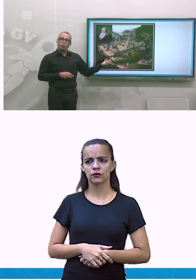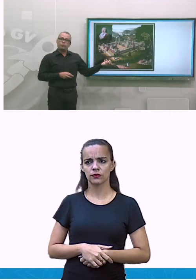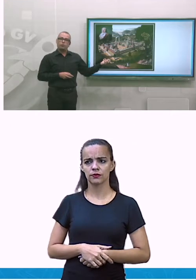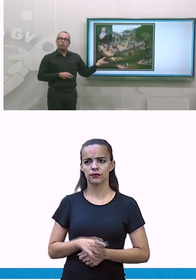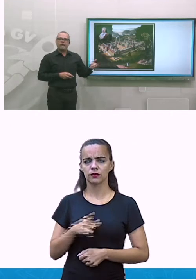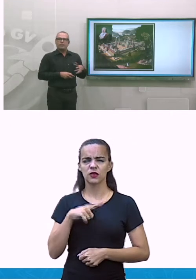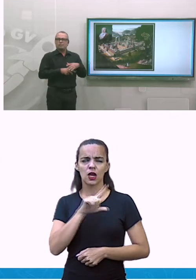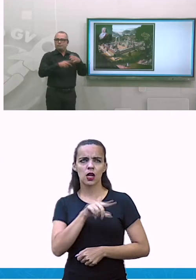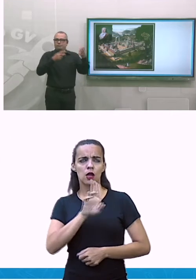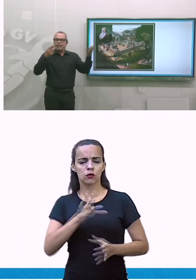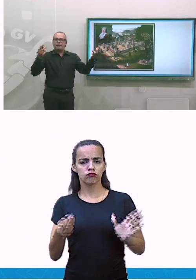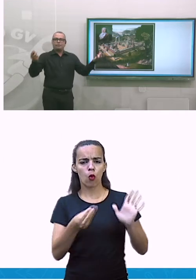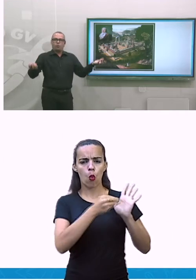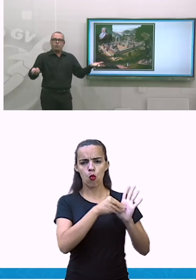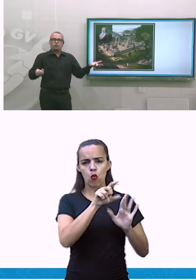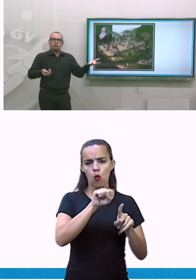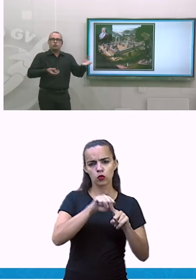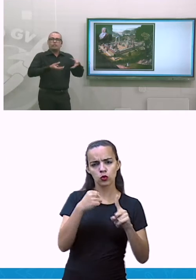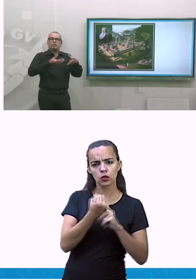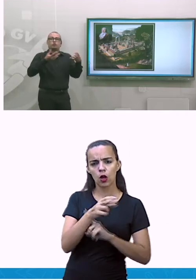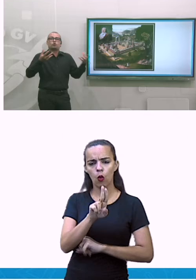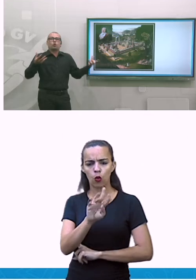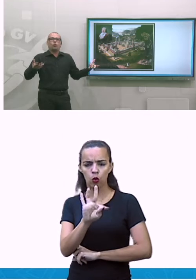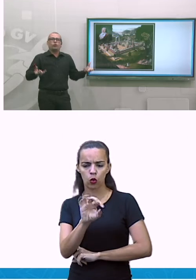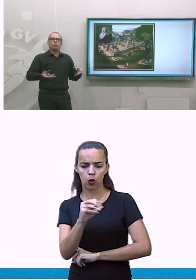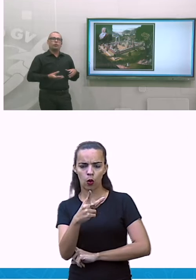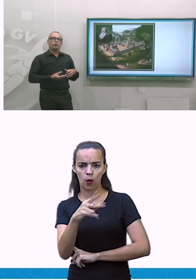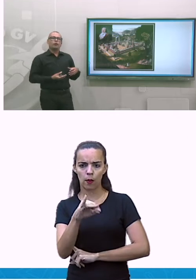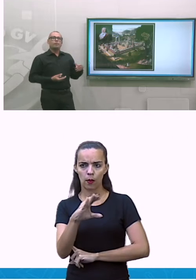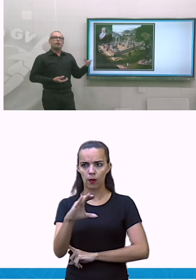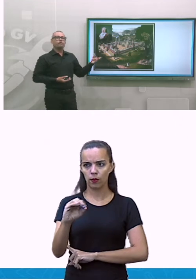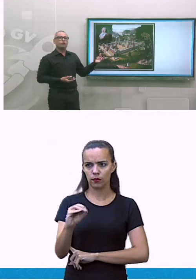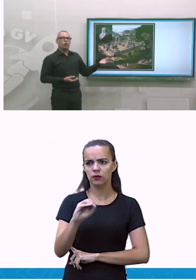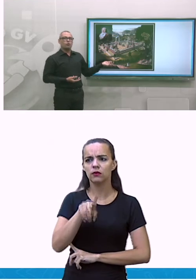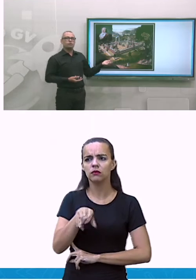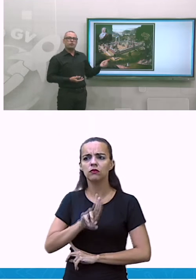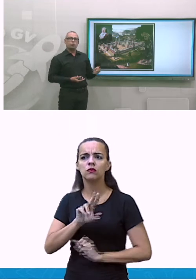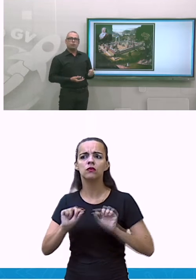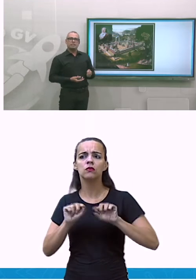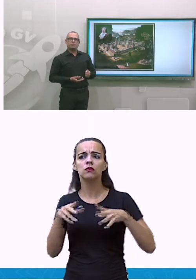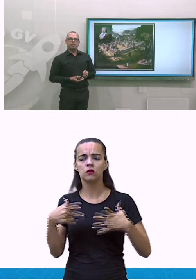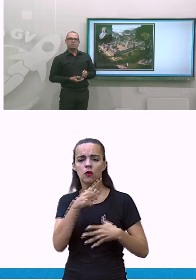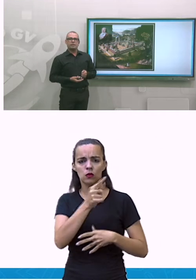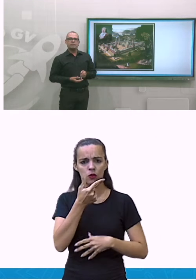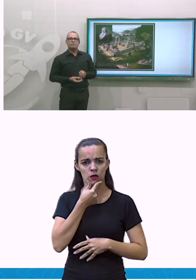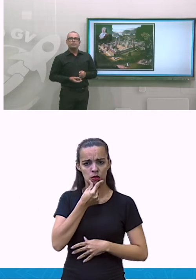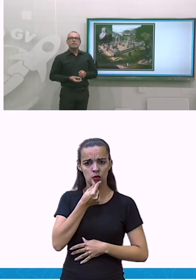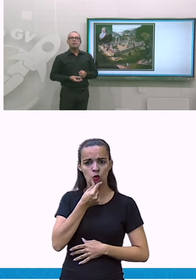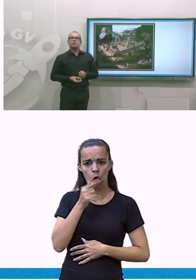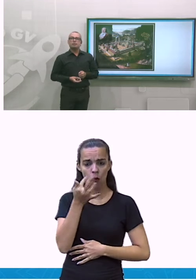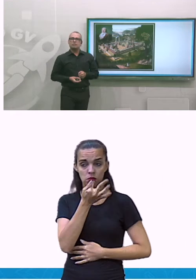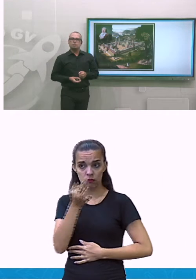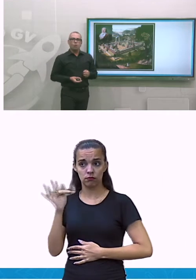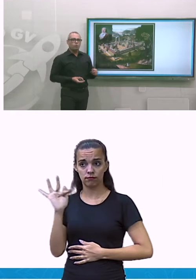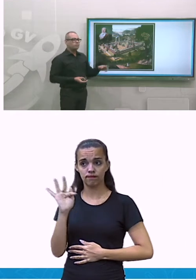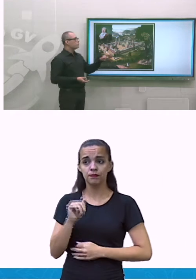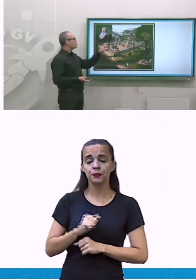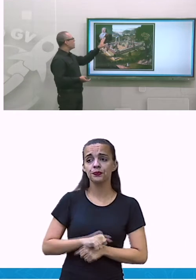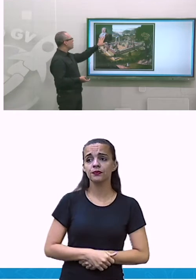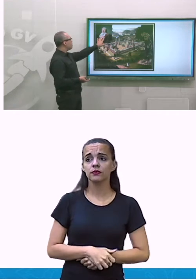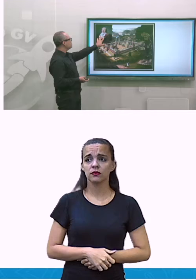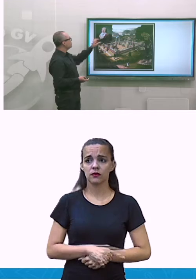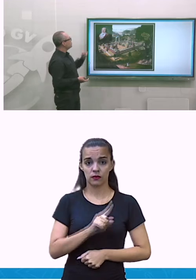socialismo utópico, que é, né, como eu disse, esse sonho pelo filósofo e economista francês